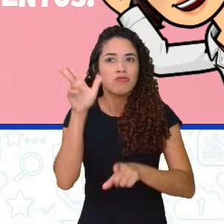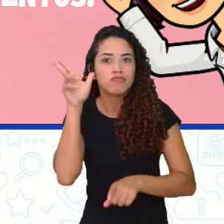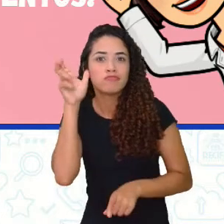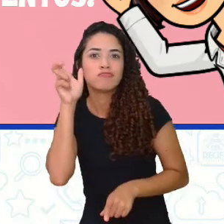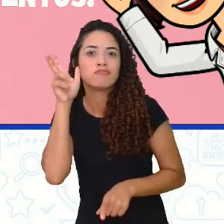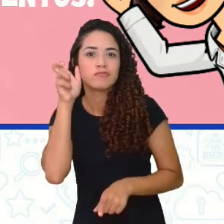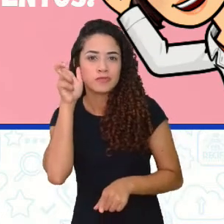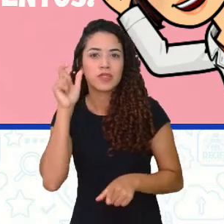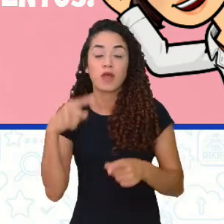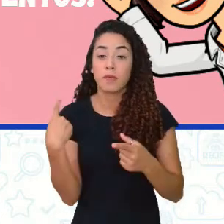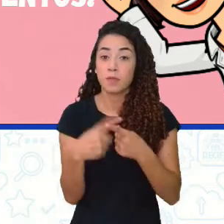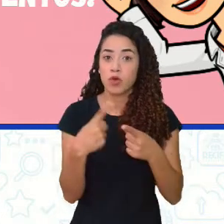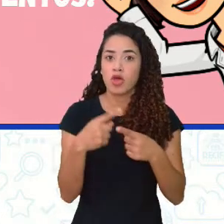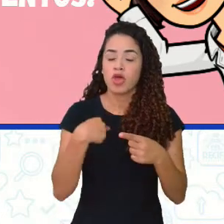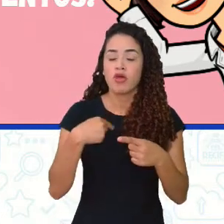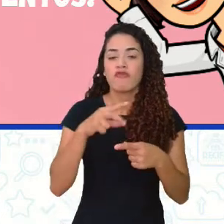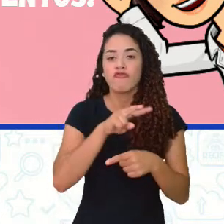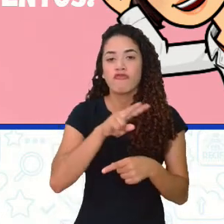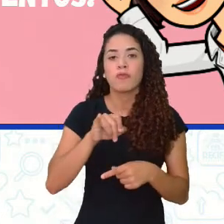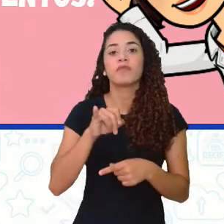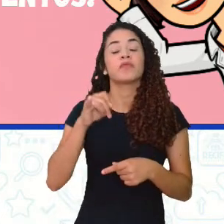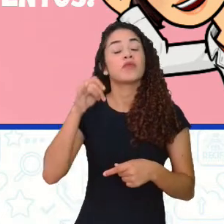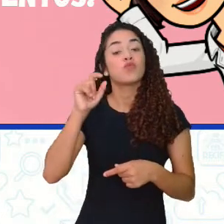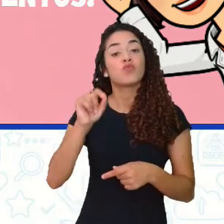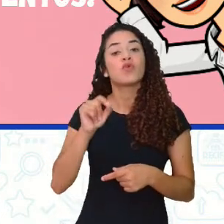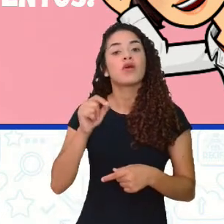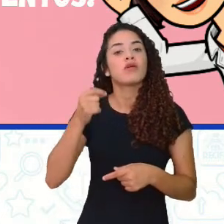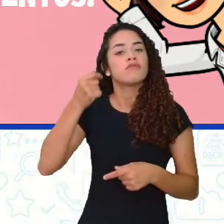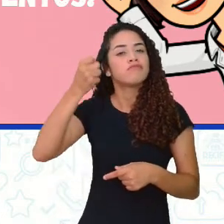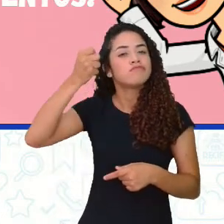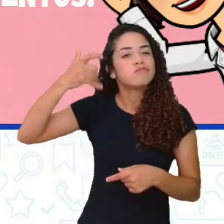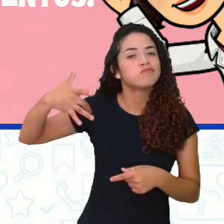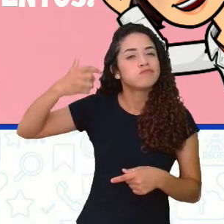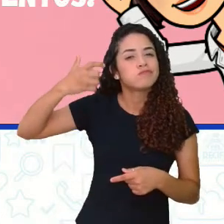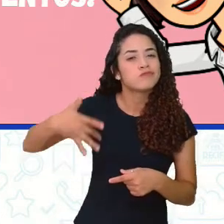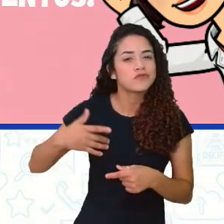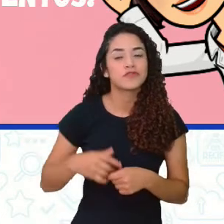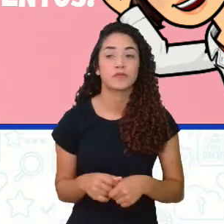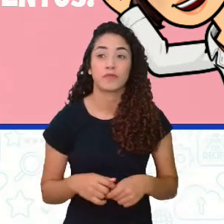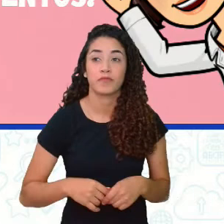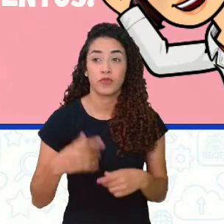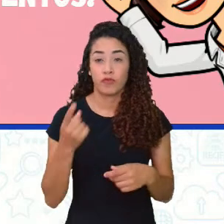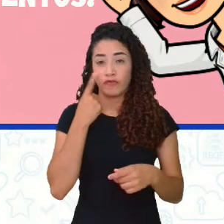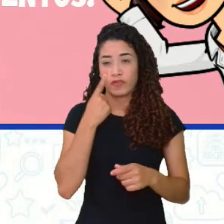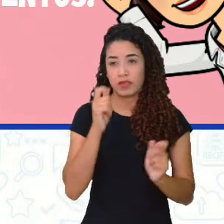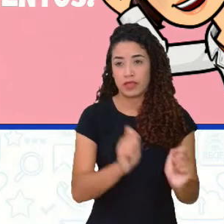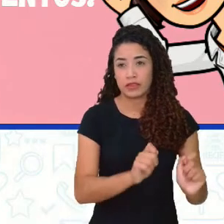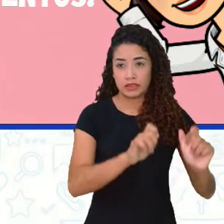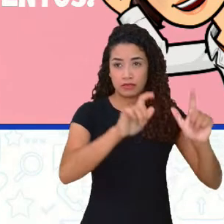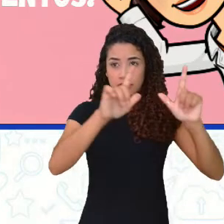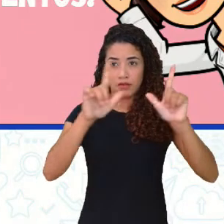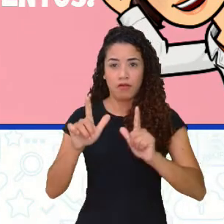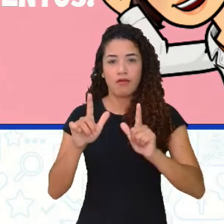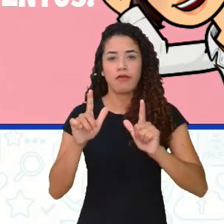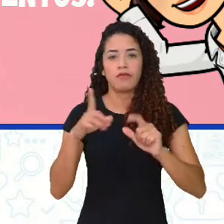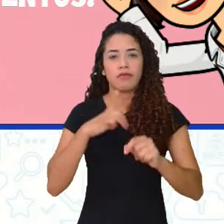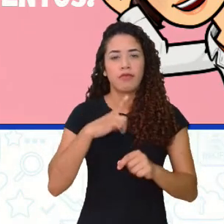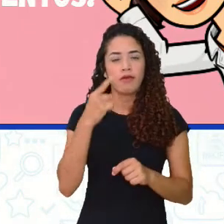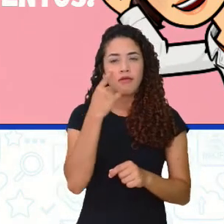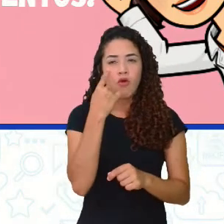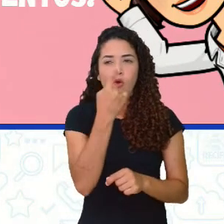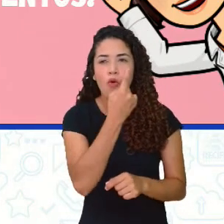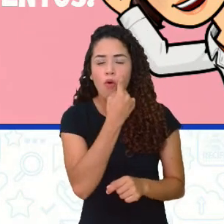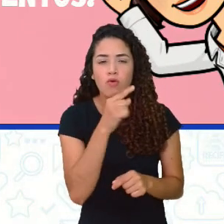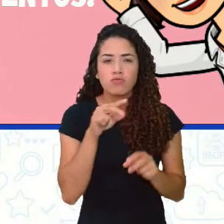atenta, porque eu vou descrever o que a gente vai apresentar. Nessa tela agora, eu tenho um olho bem atento, que está olhando de